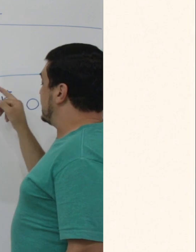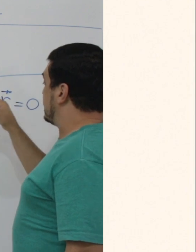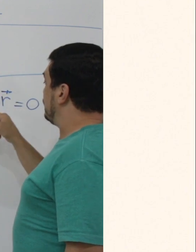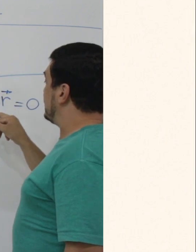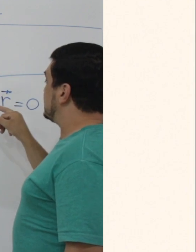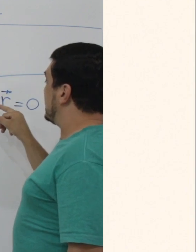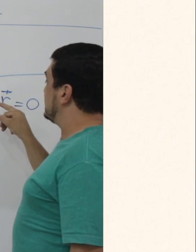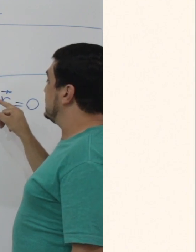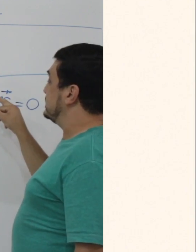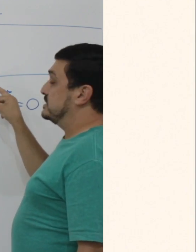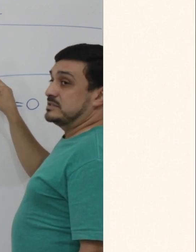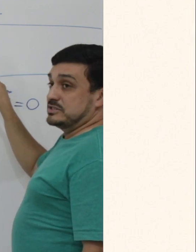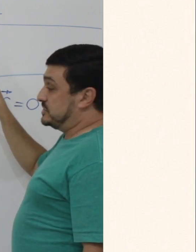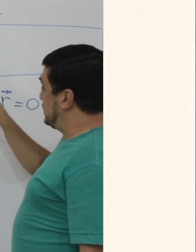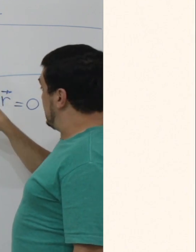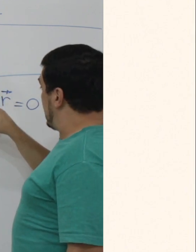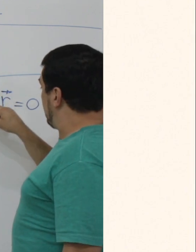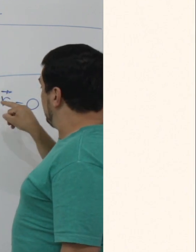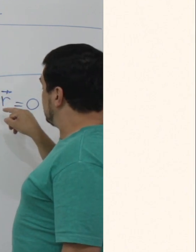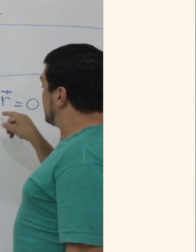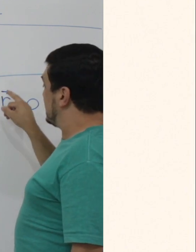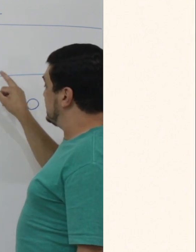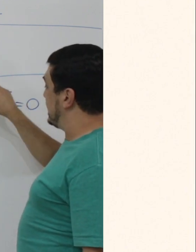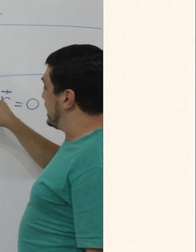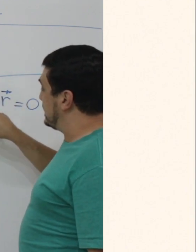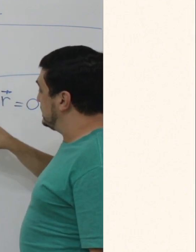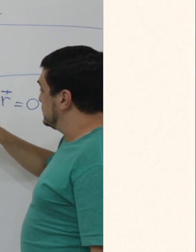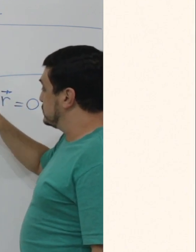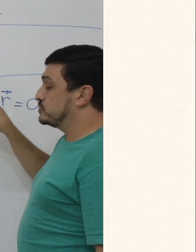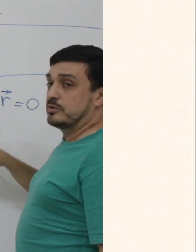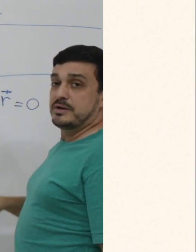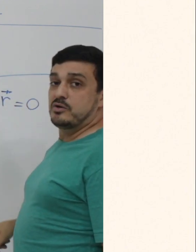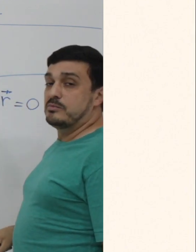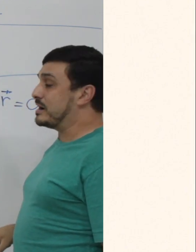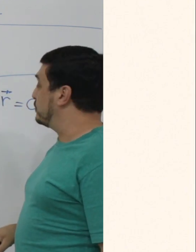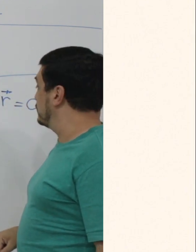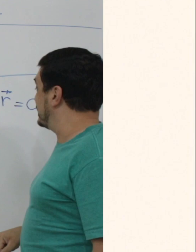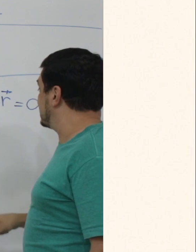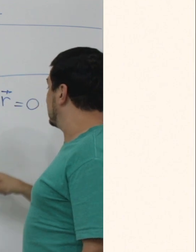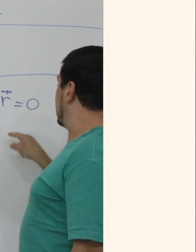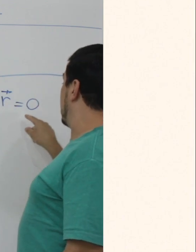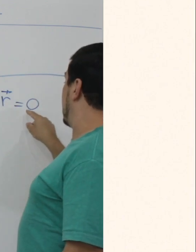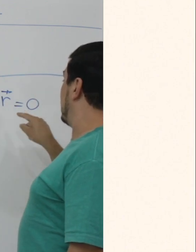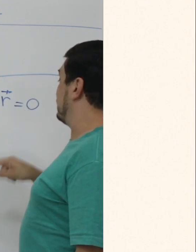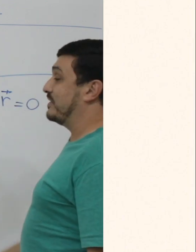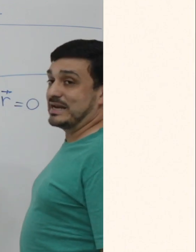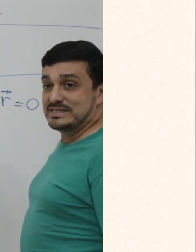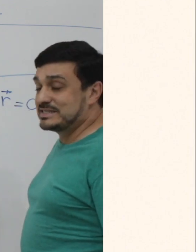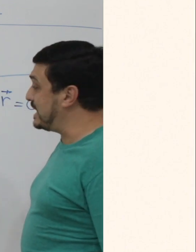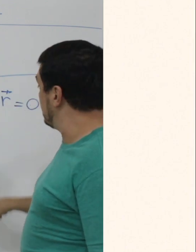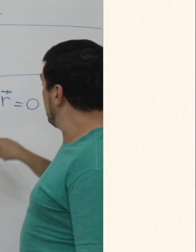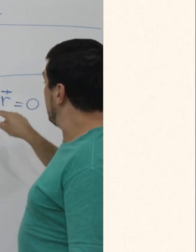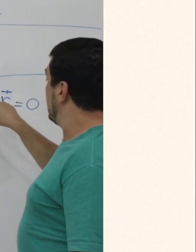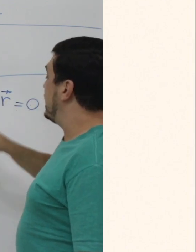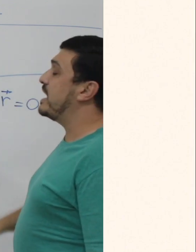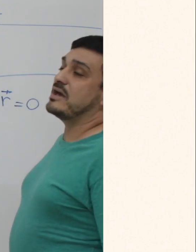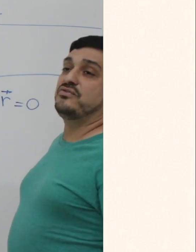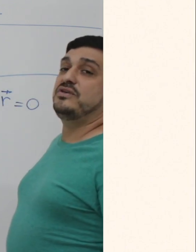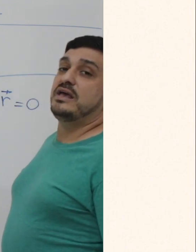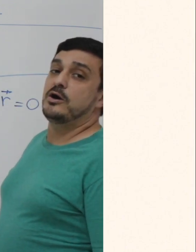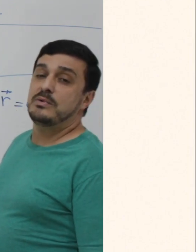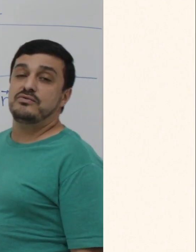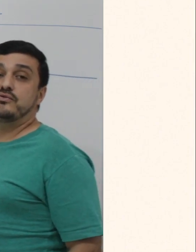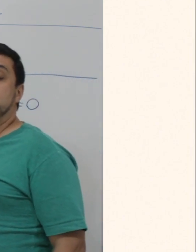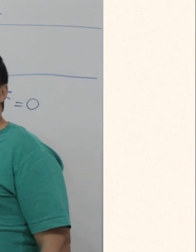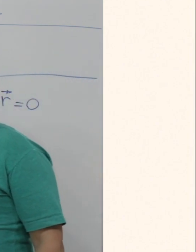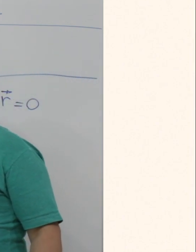Se a integral fechada de f escalar dr sobre uma curva C vale zero,